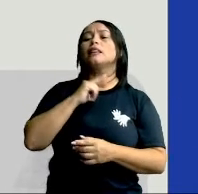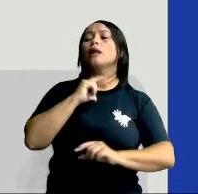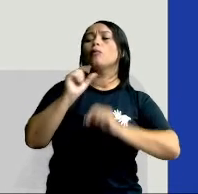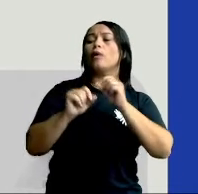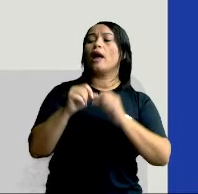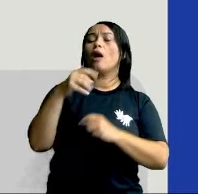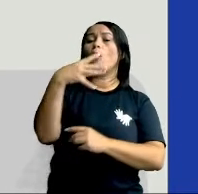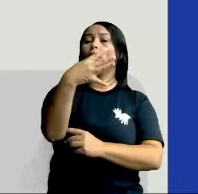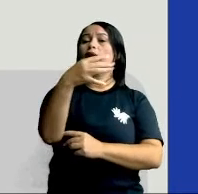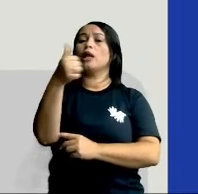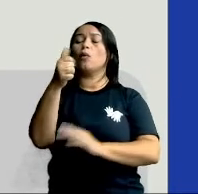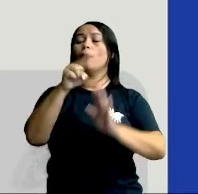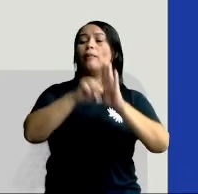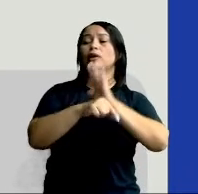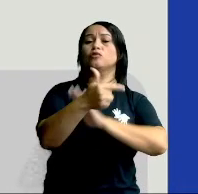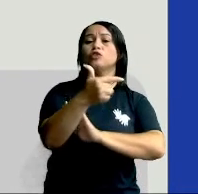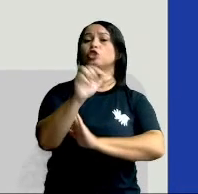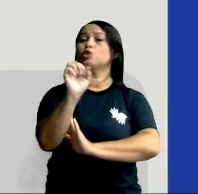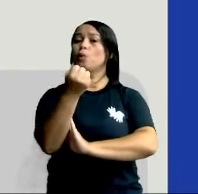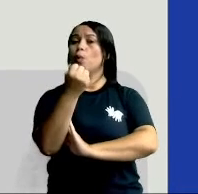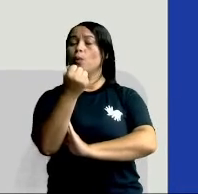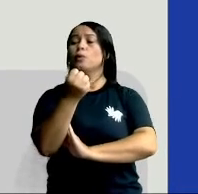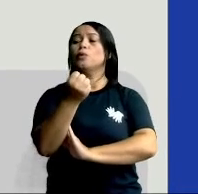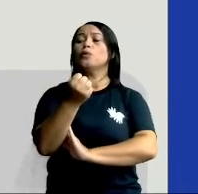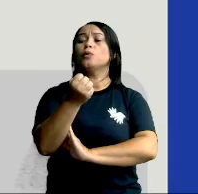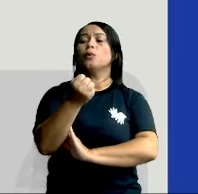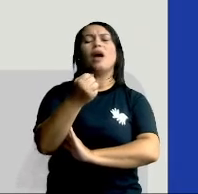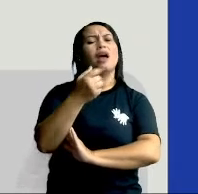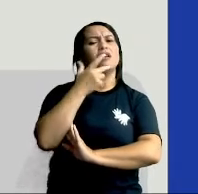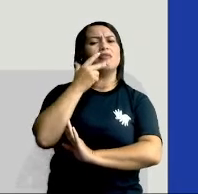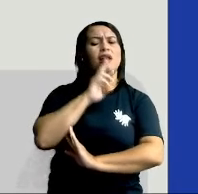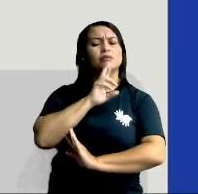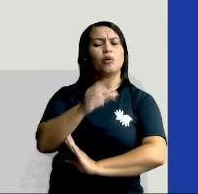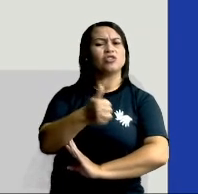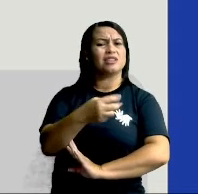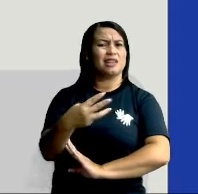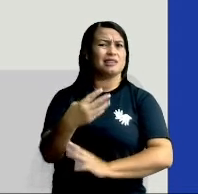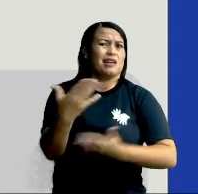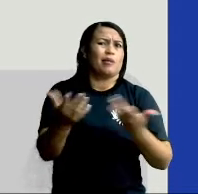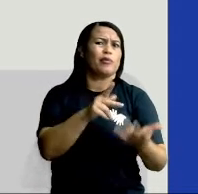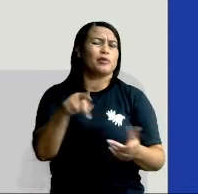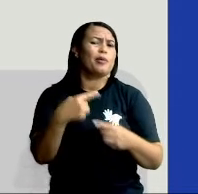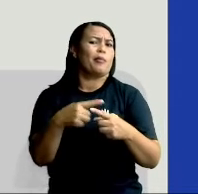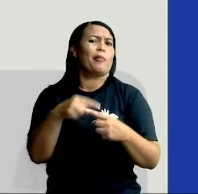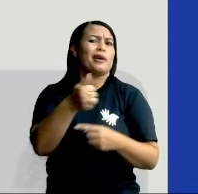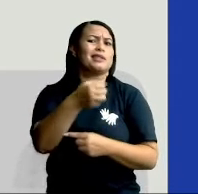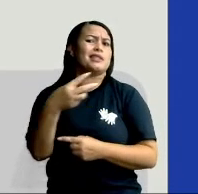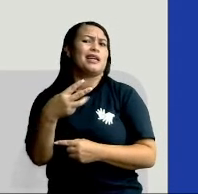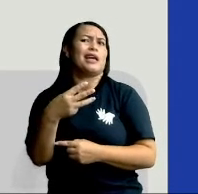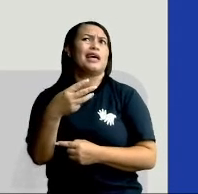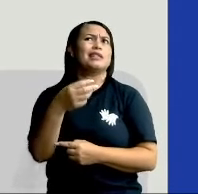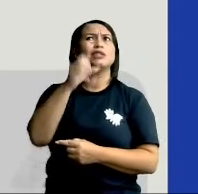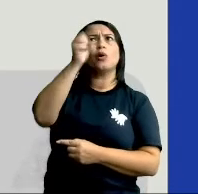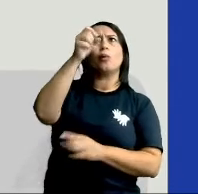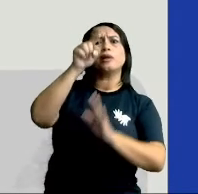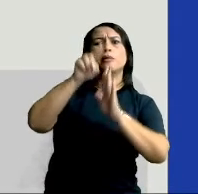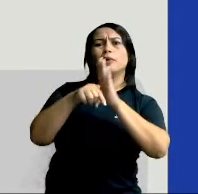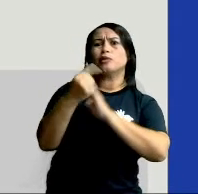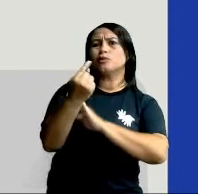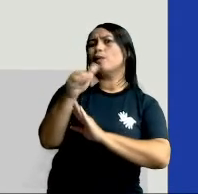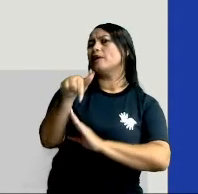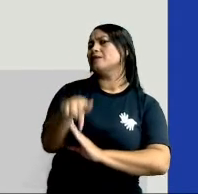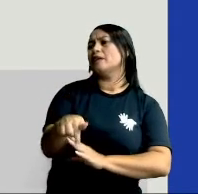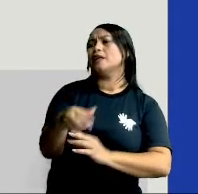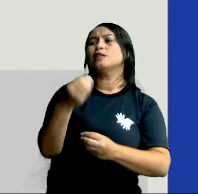eu tenho 41 menos 28. Ele disse que deu 13. Ah, professora, por que esse 3 aqui, se 8 menos 1 é